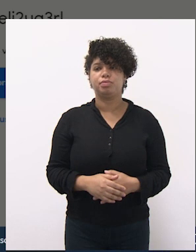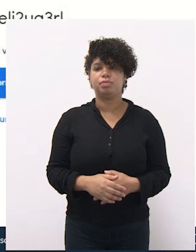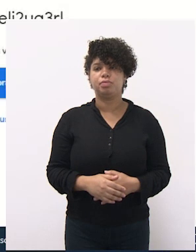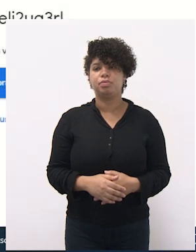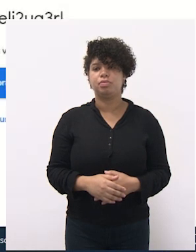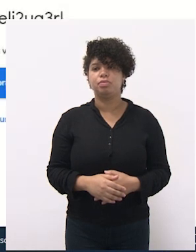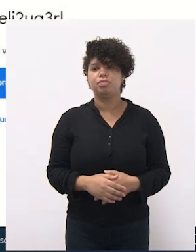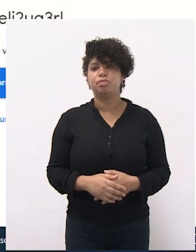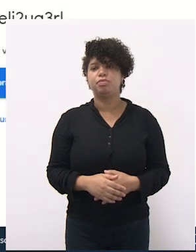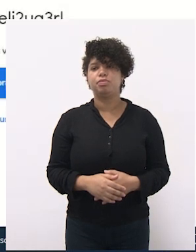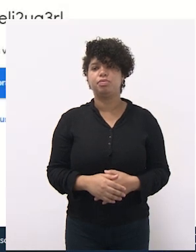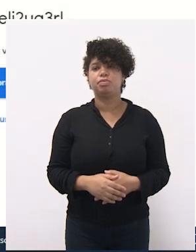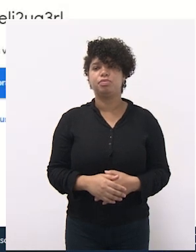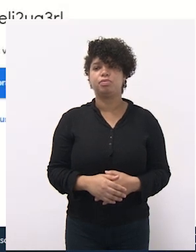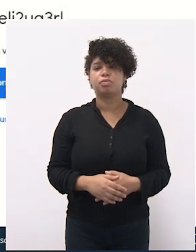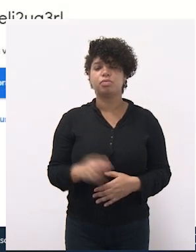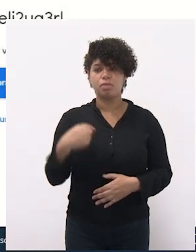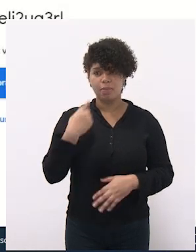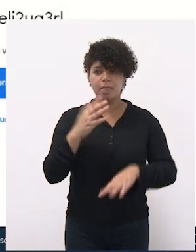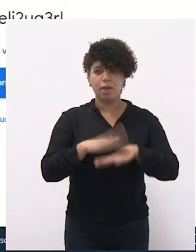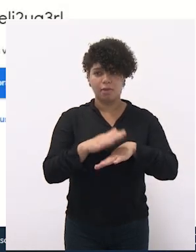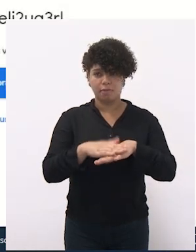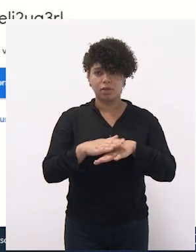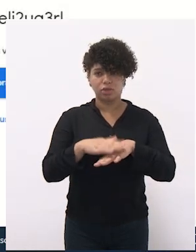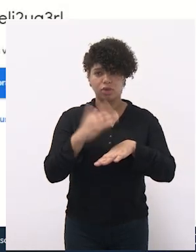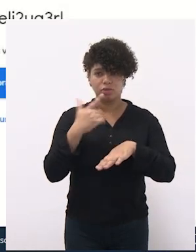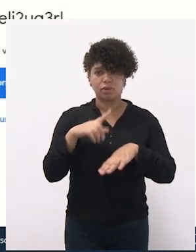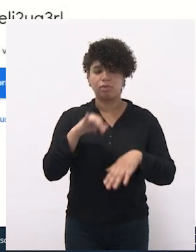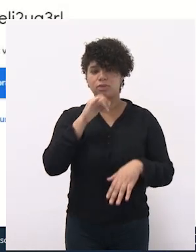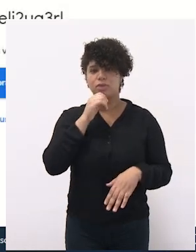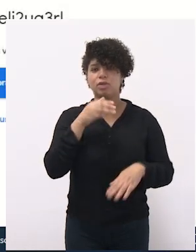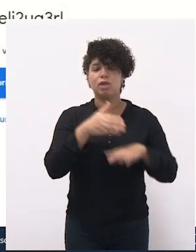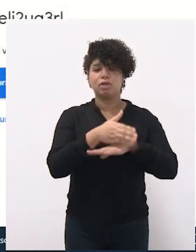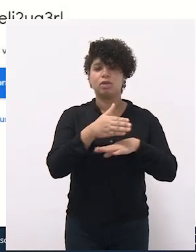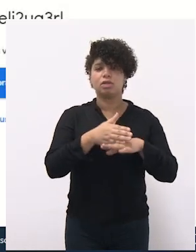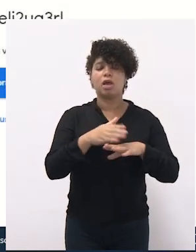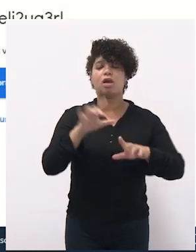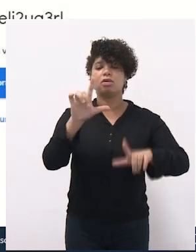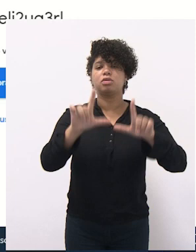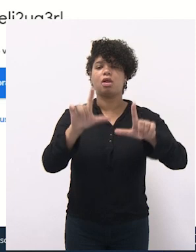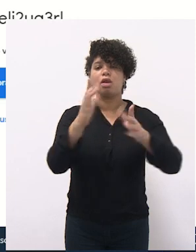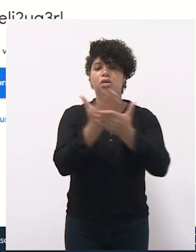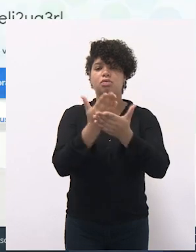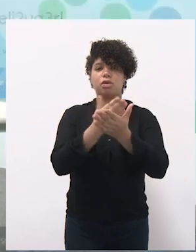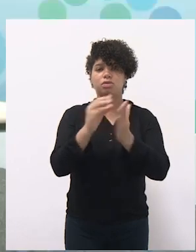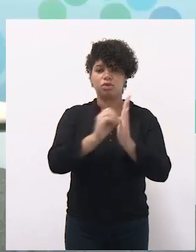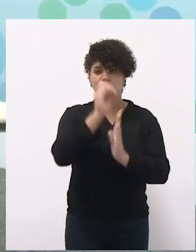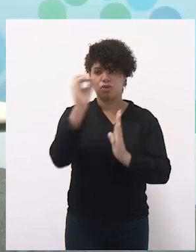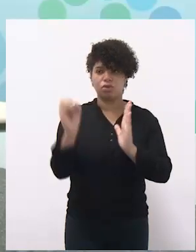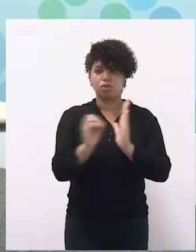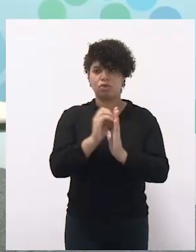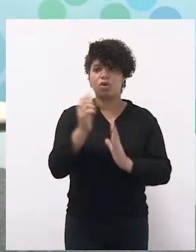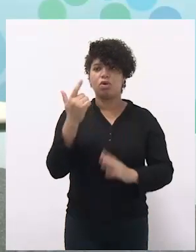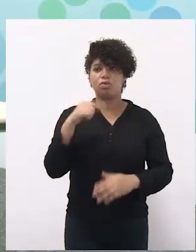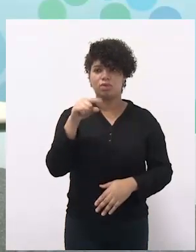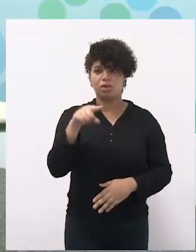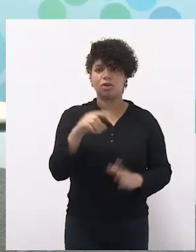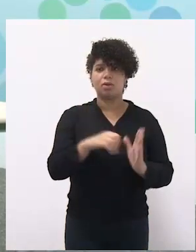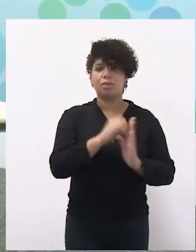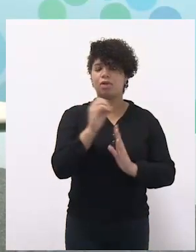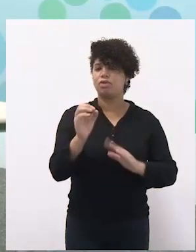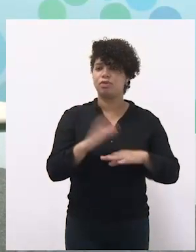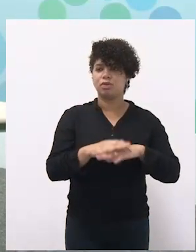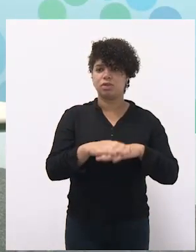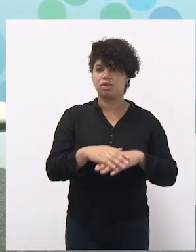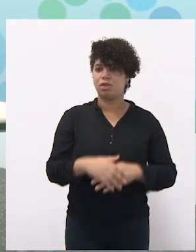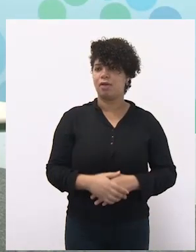aqui. Isso a gente pode fazer. Se eu acessar o Classroom pelo centro de mídias, eu consigo fazer lá dentro do aplicativo?